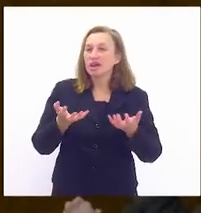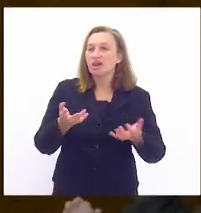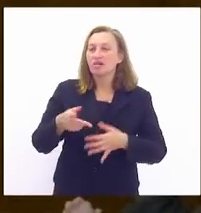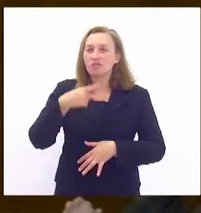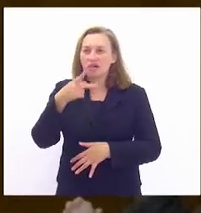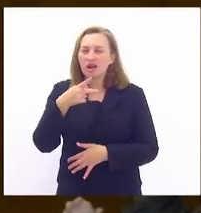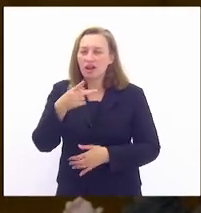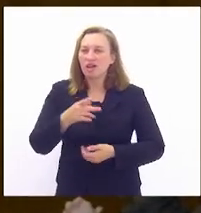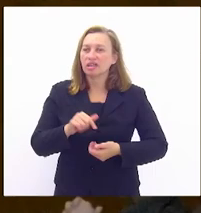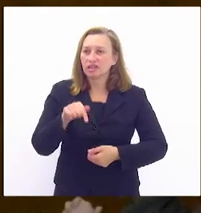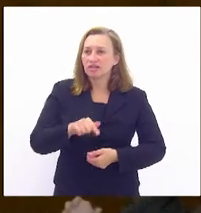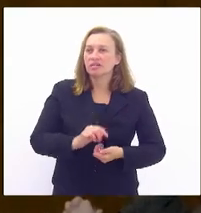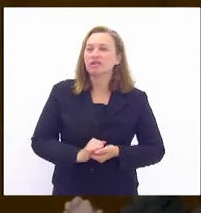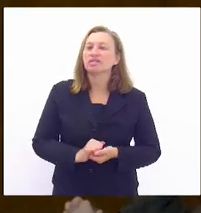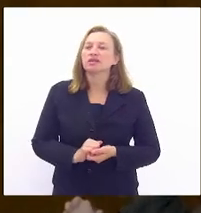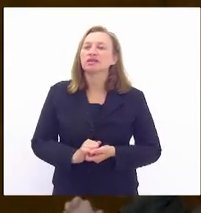ponderação